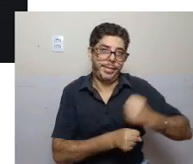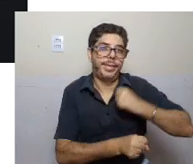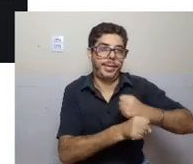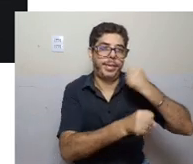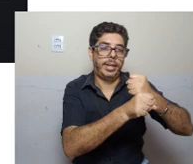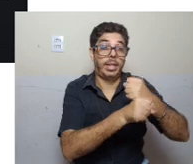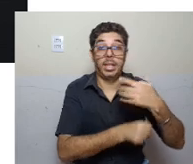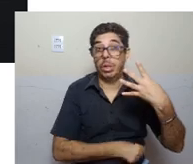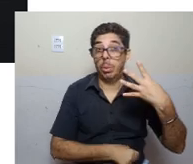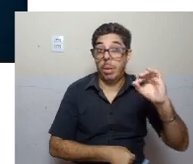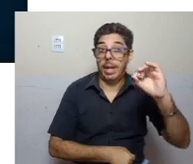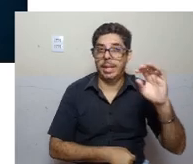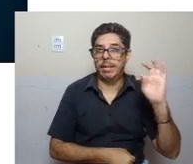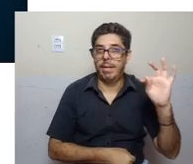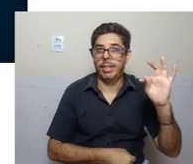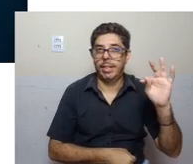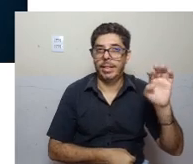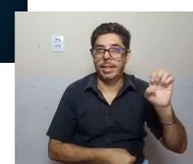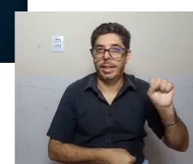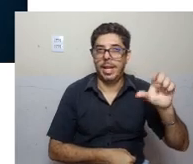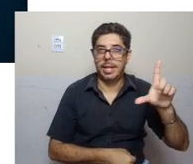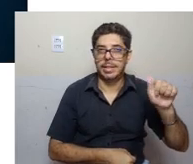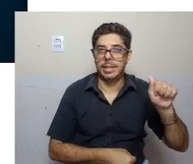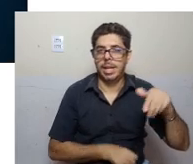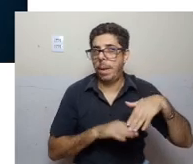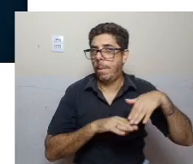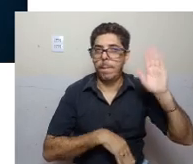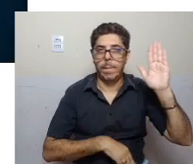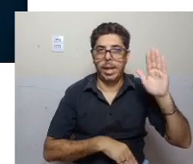dos 40 Tesla.